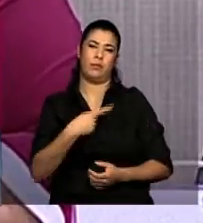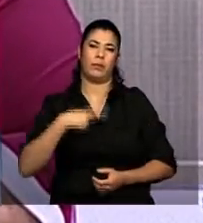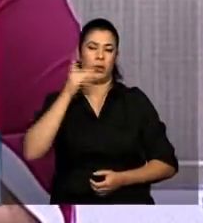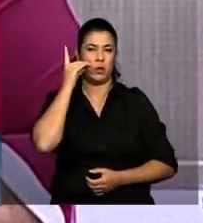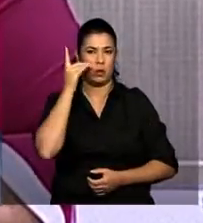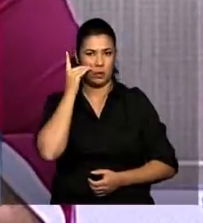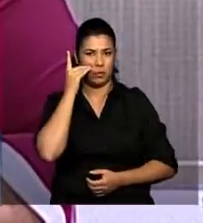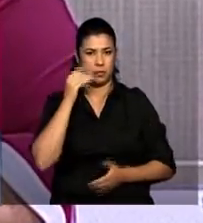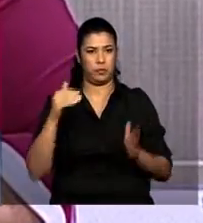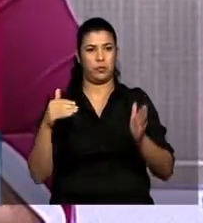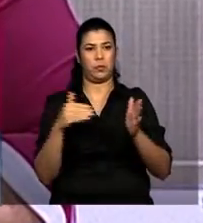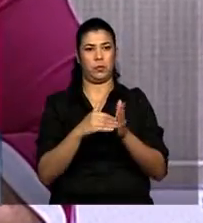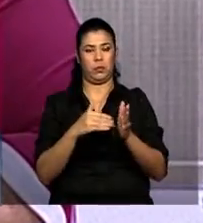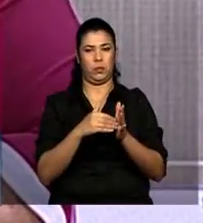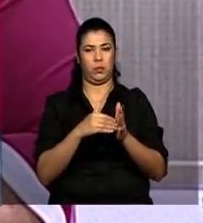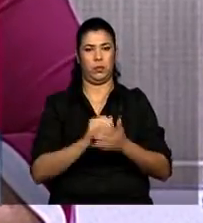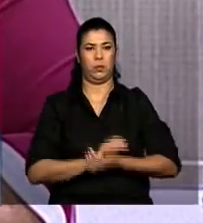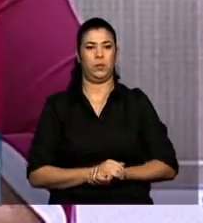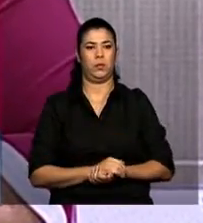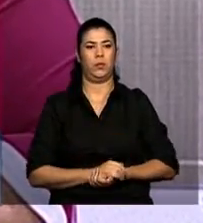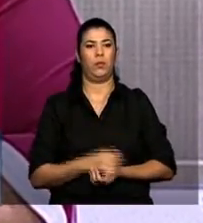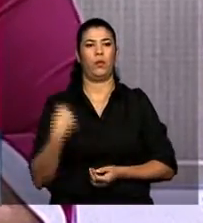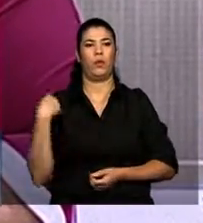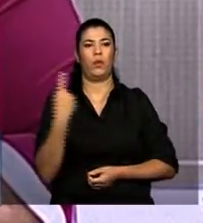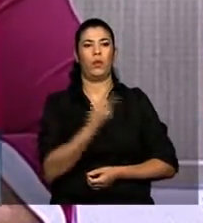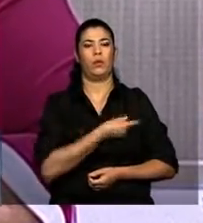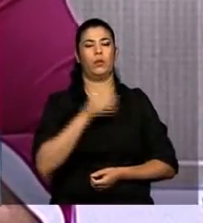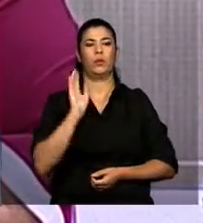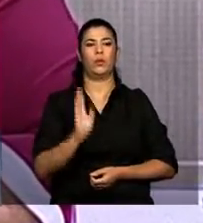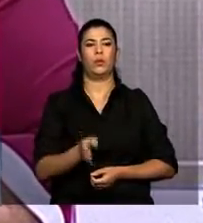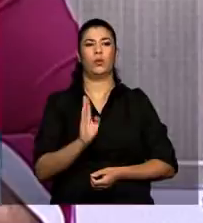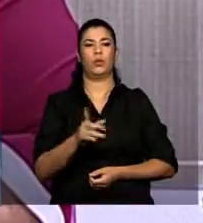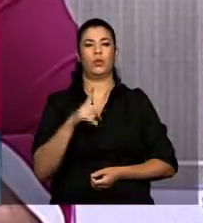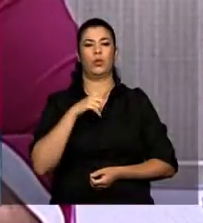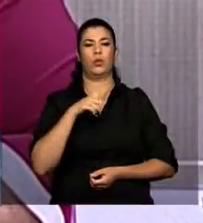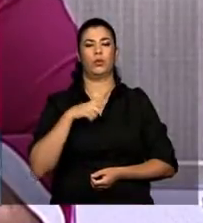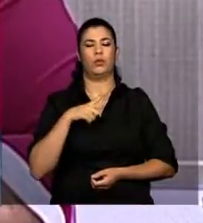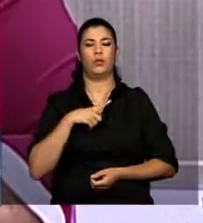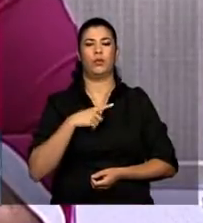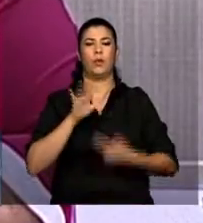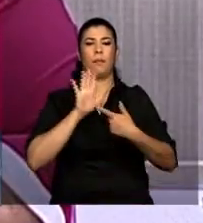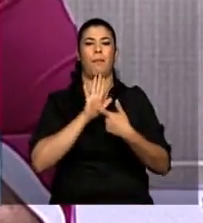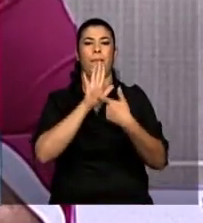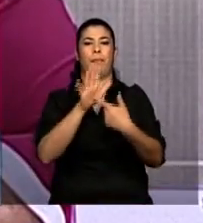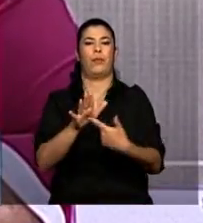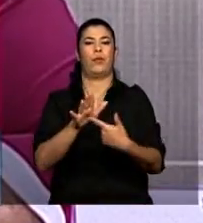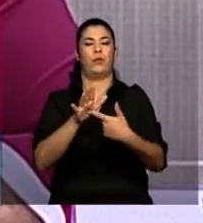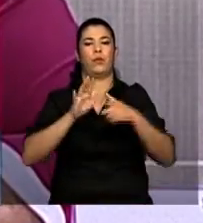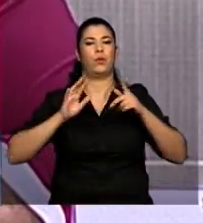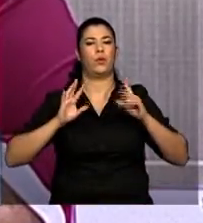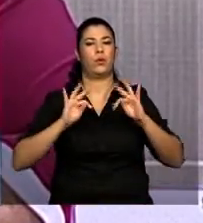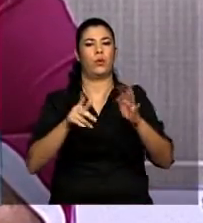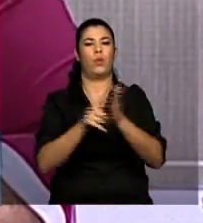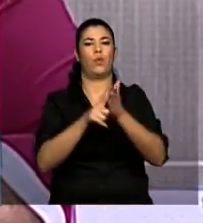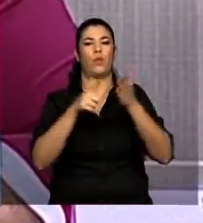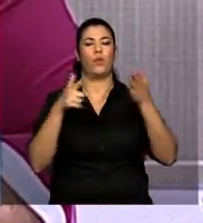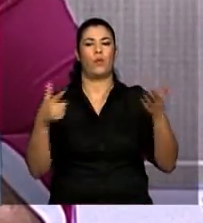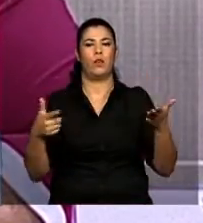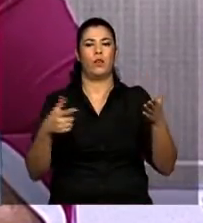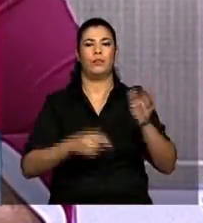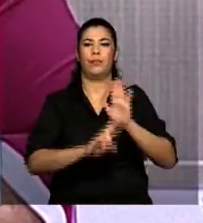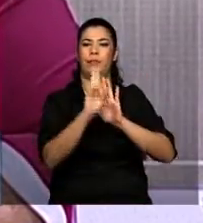por último, nós tivemos hoje, está em todos os jornais, o relatório da Women